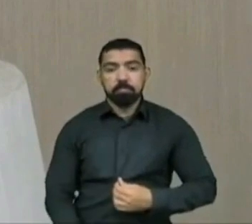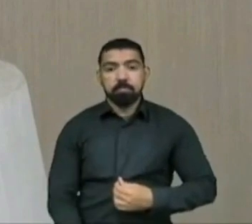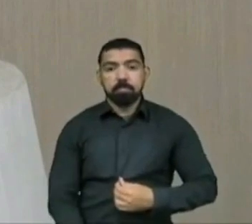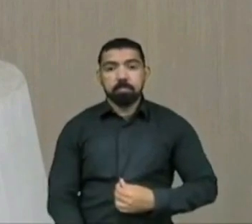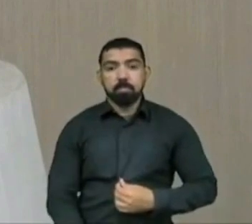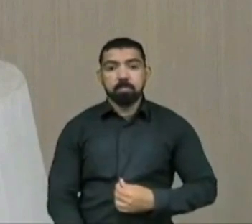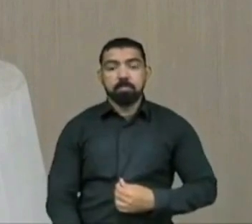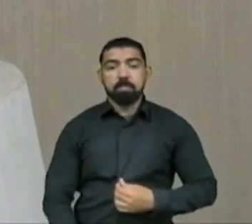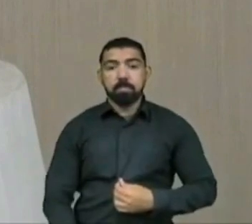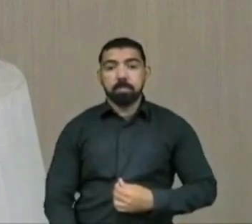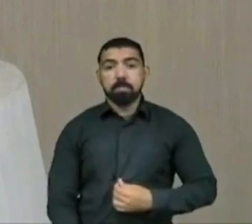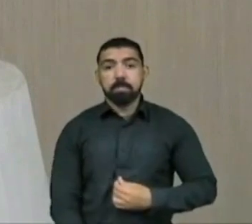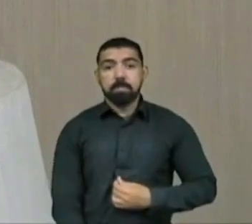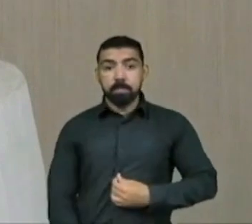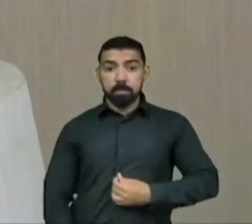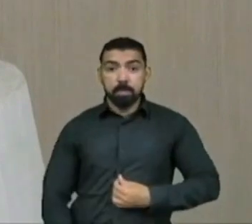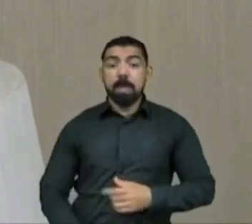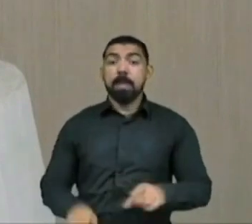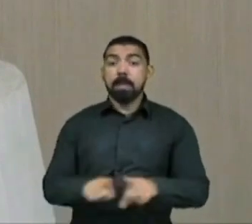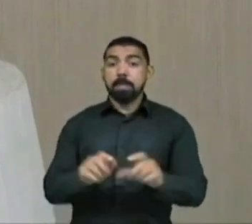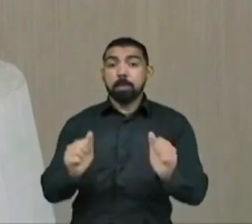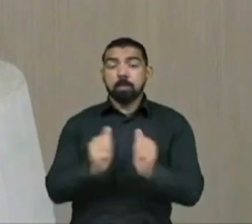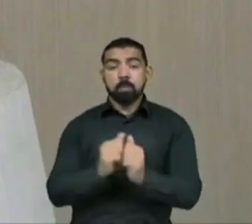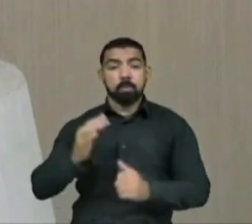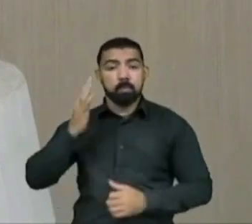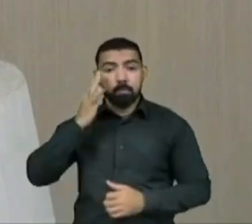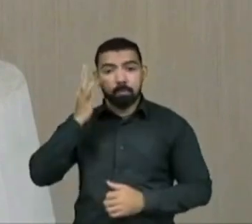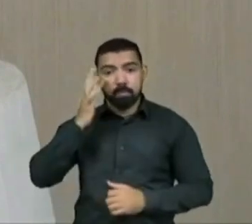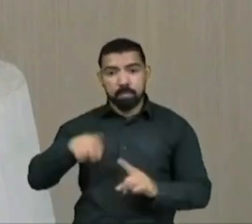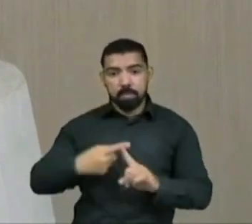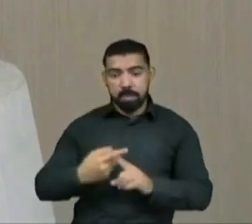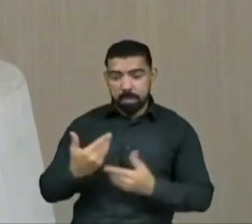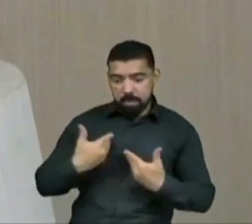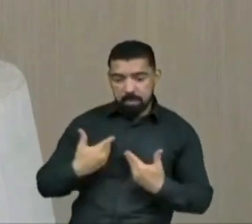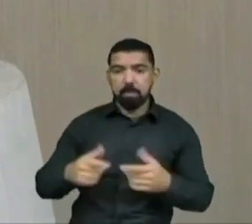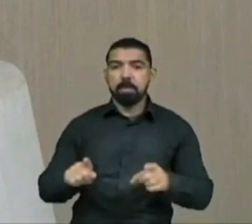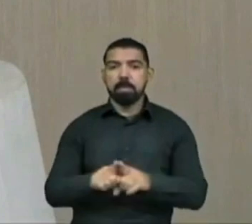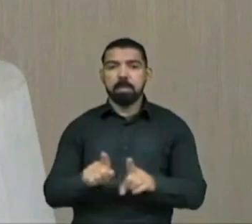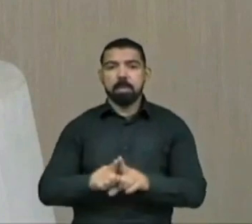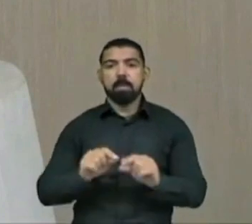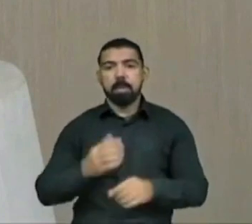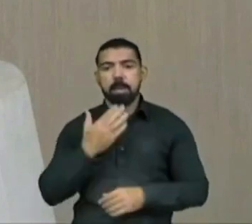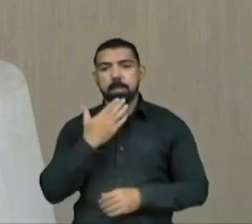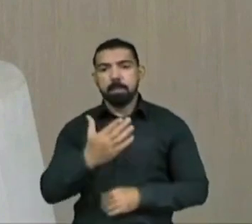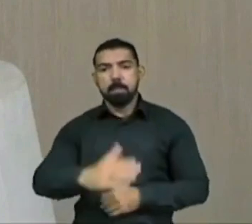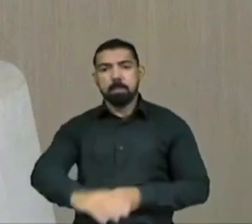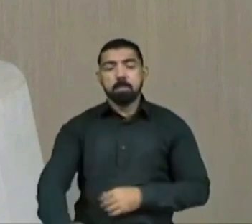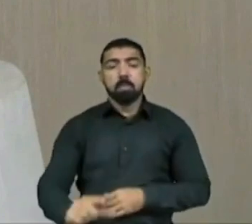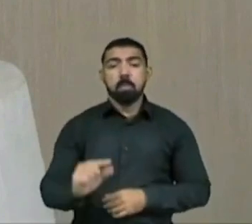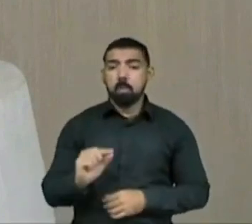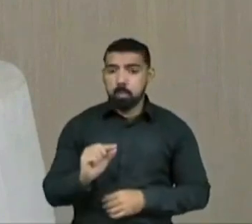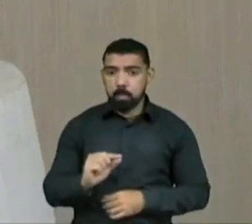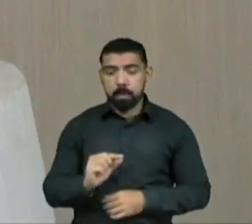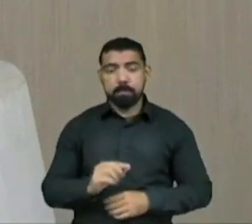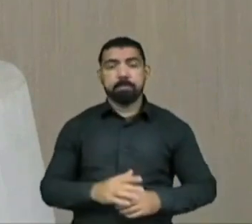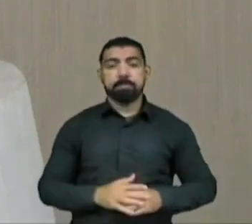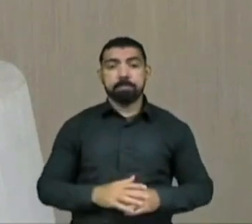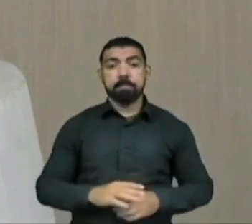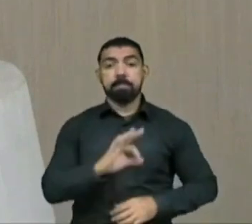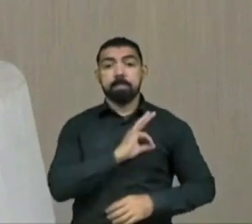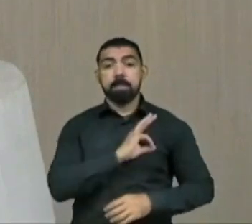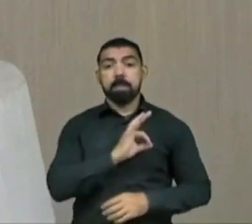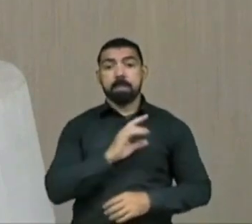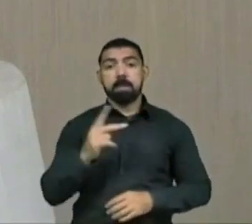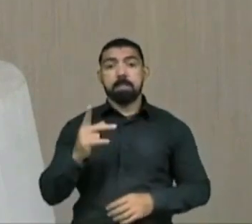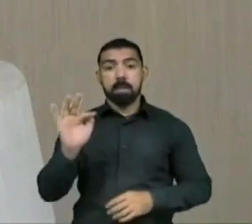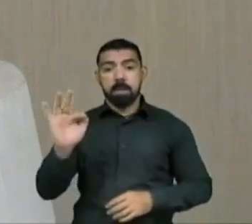Mota, nosso vice-líder, e eu, estamos encaminhando à Polícia Federal, será protocolado hoje,